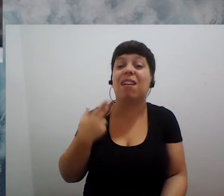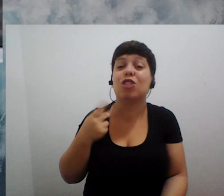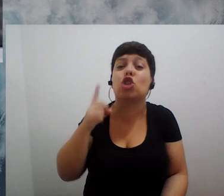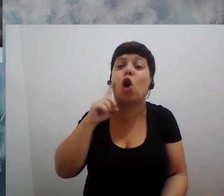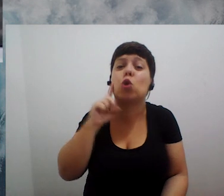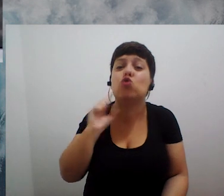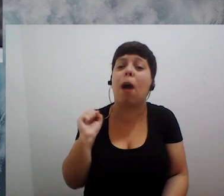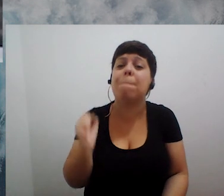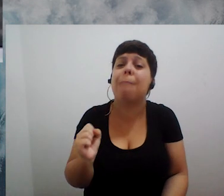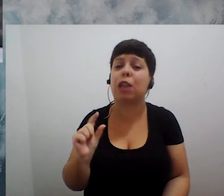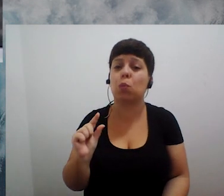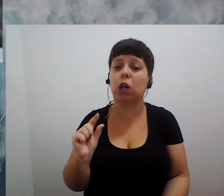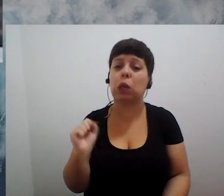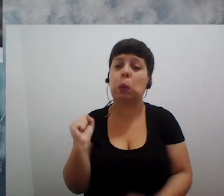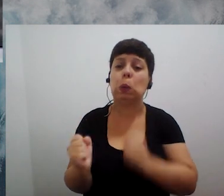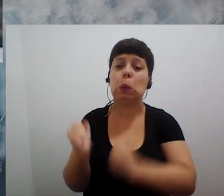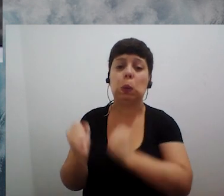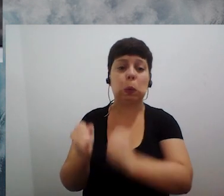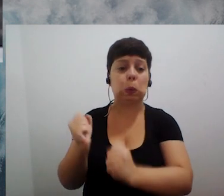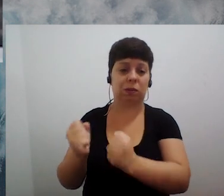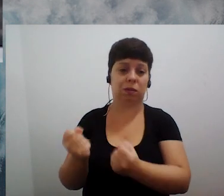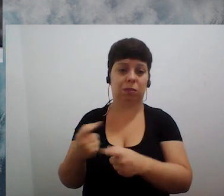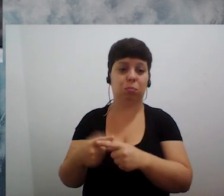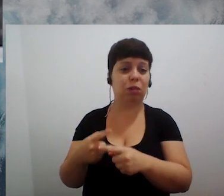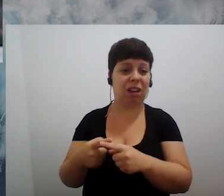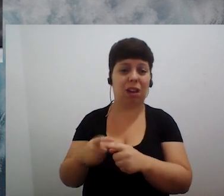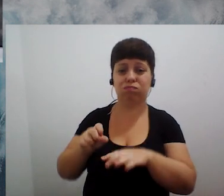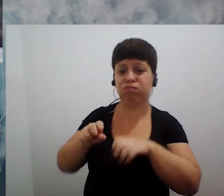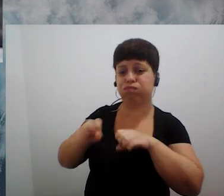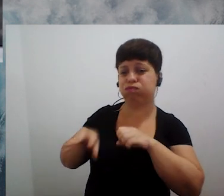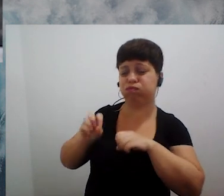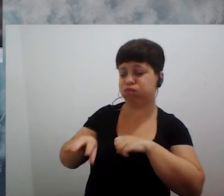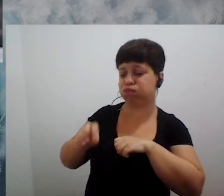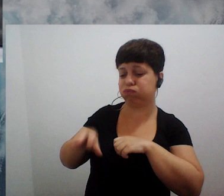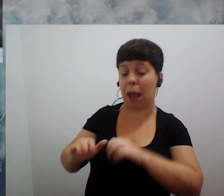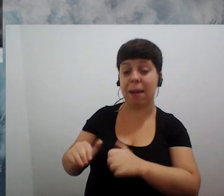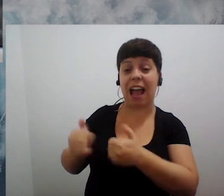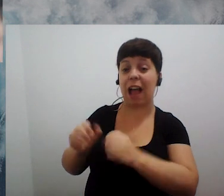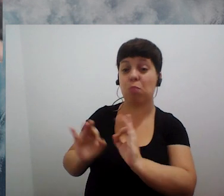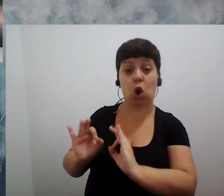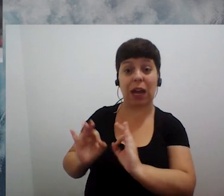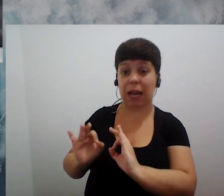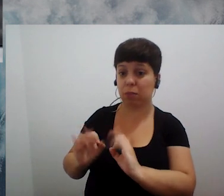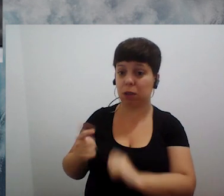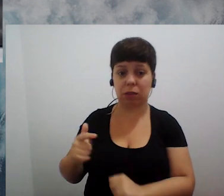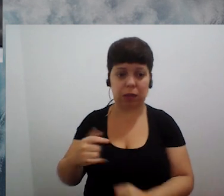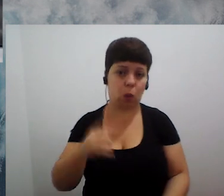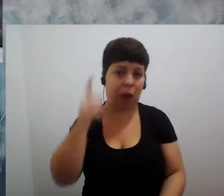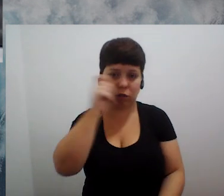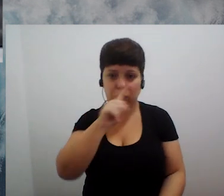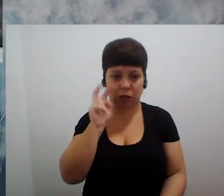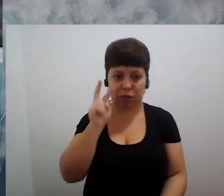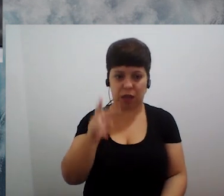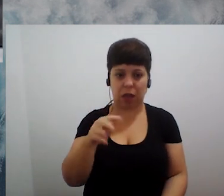gente está matando aos poucos, com toda essa poluição e sem programas de revitalização daquela área. E não é muito difícil ver isso,